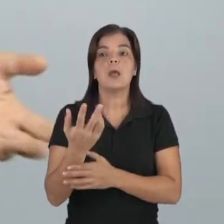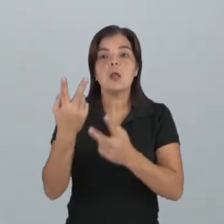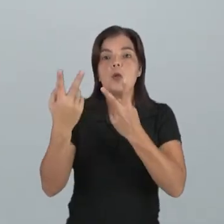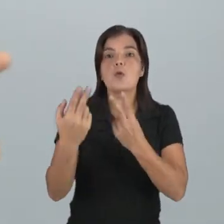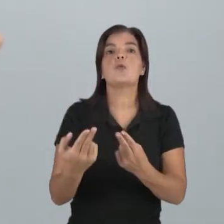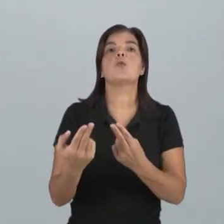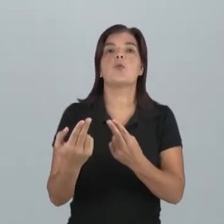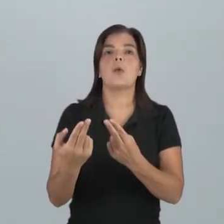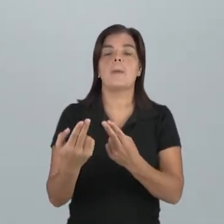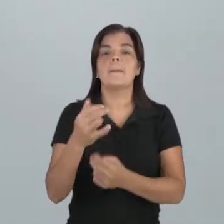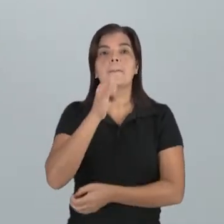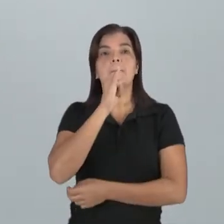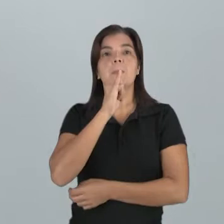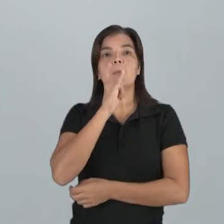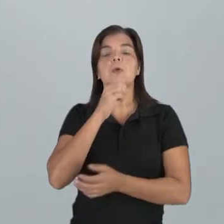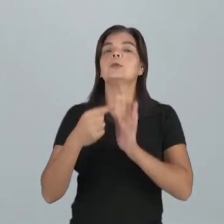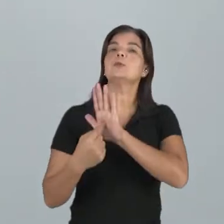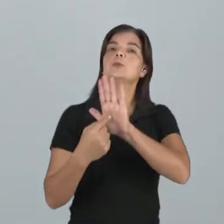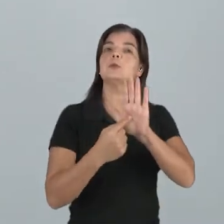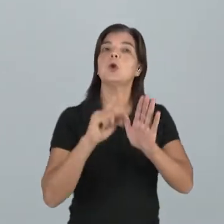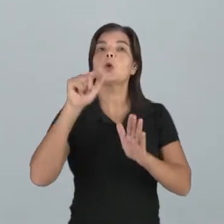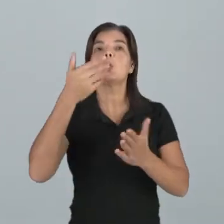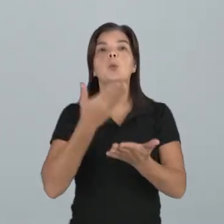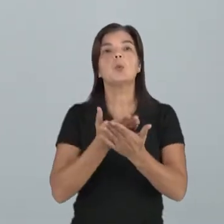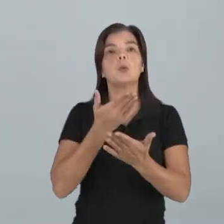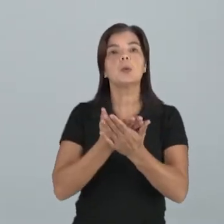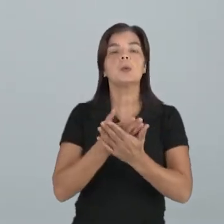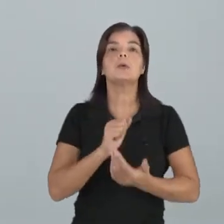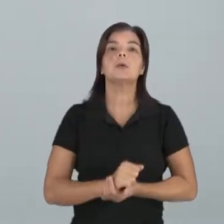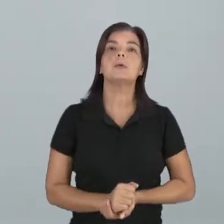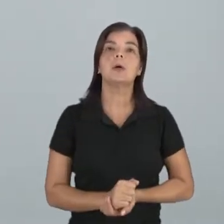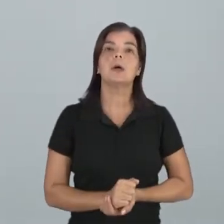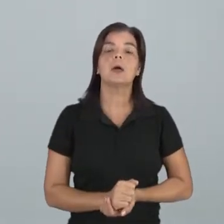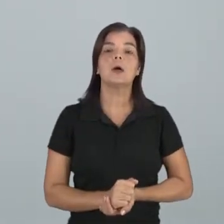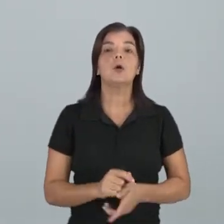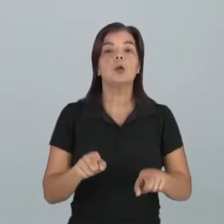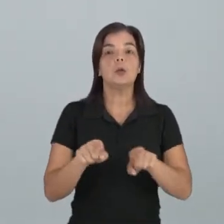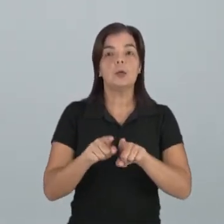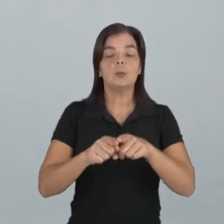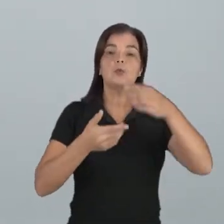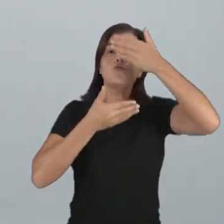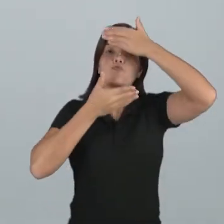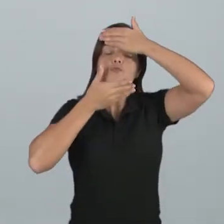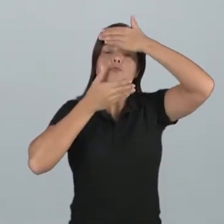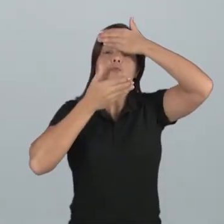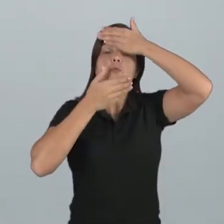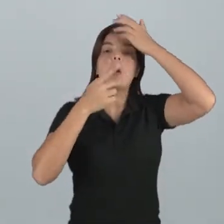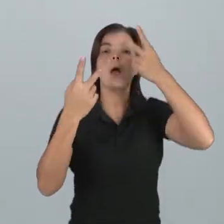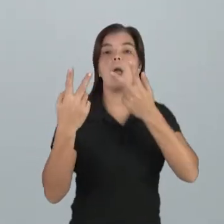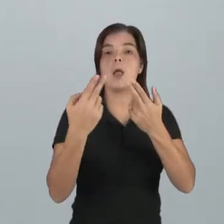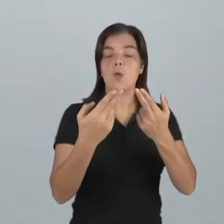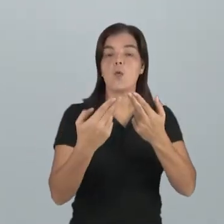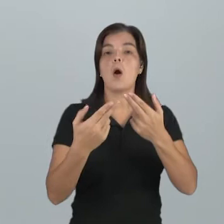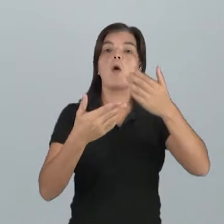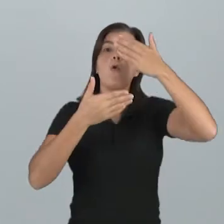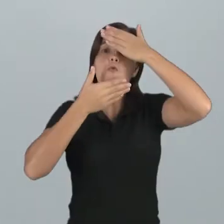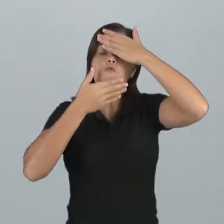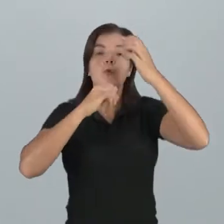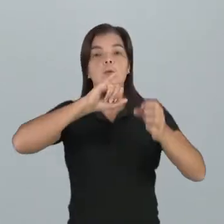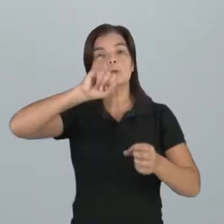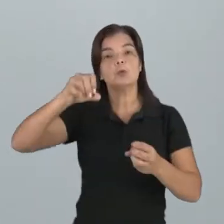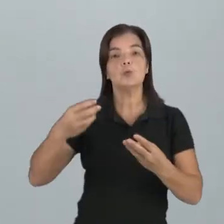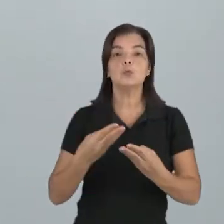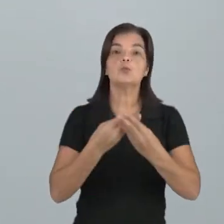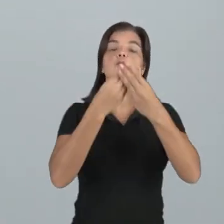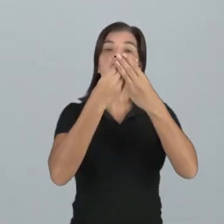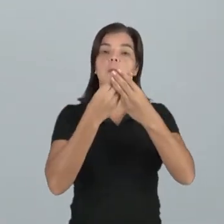idêntica. Por exemplo, eu já mencionei aqui em outra aula que o patriarca do islamismo é o mesmo patriarca do